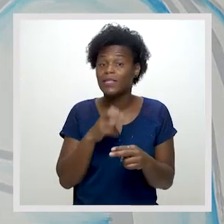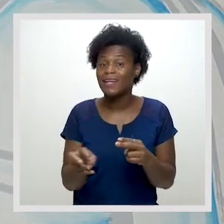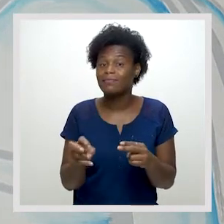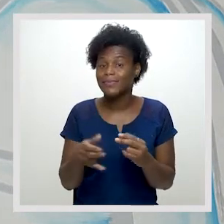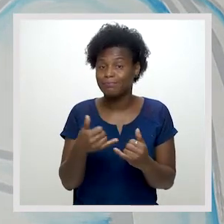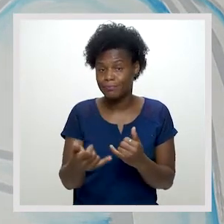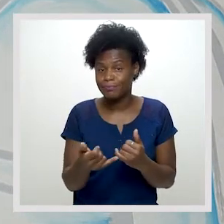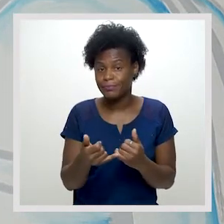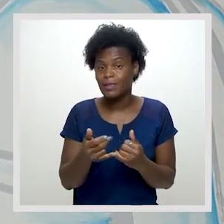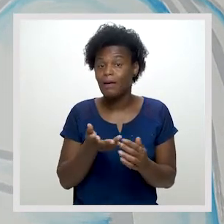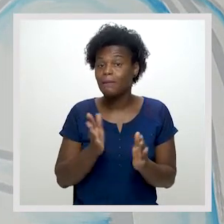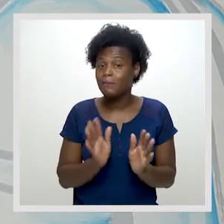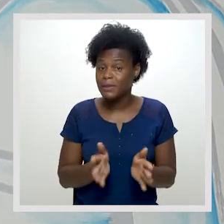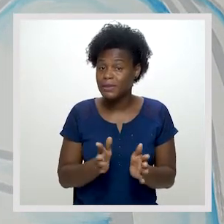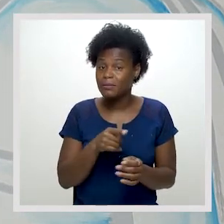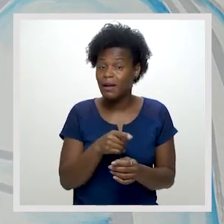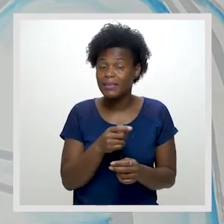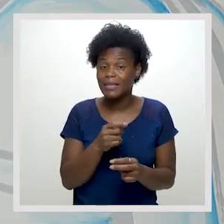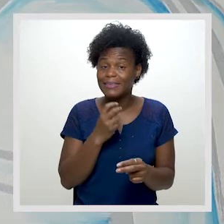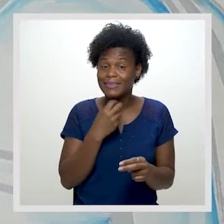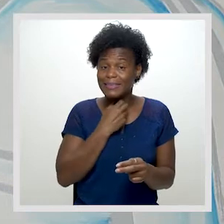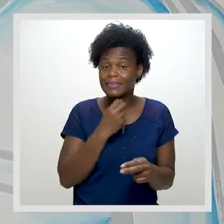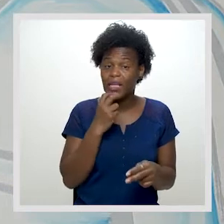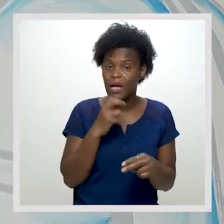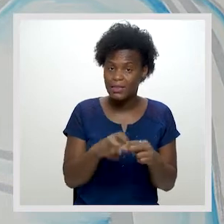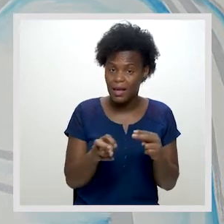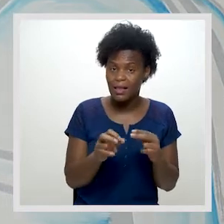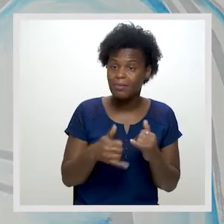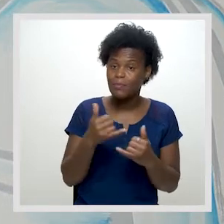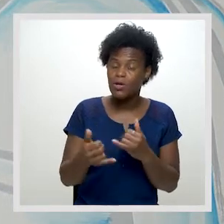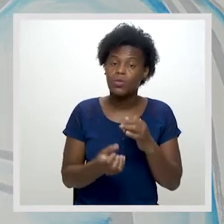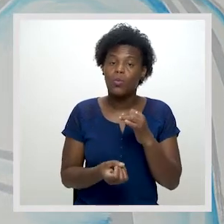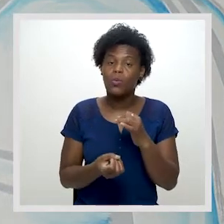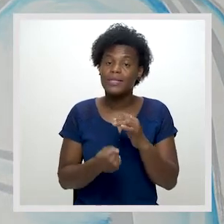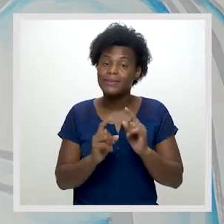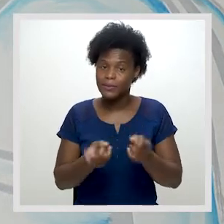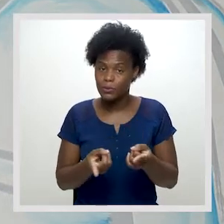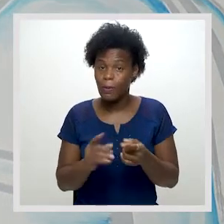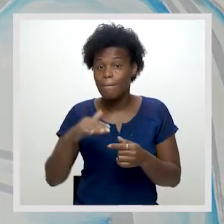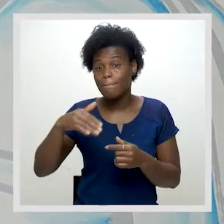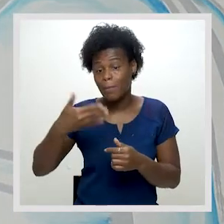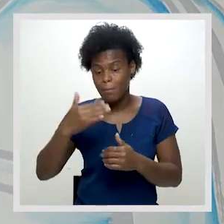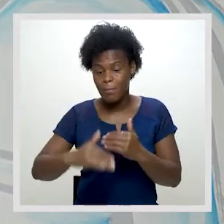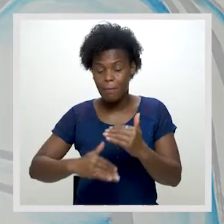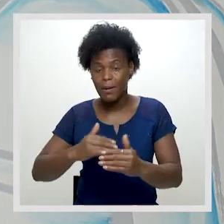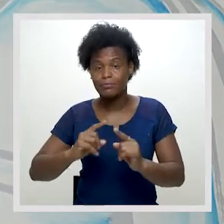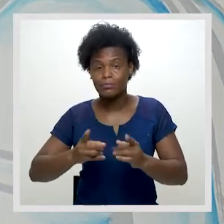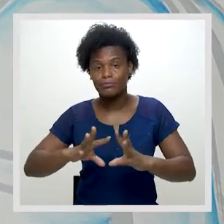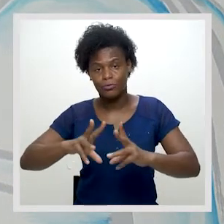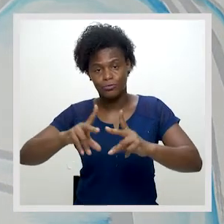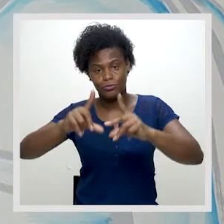energética. E precisamente nessa crise energética é que deu início ao primeiro passo de